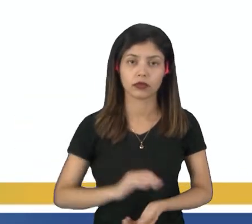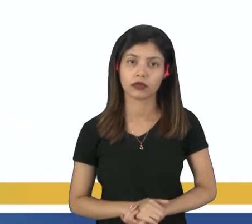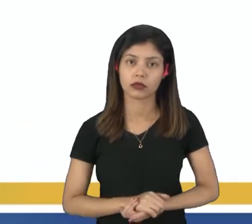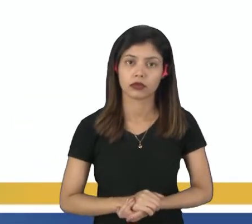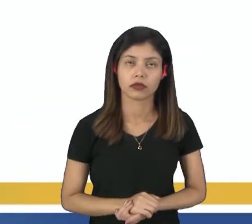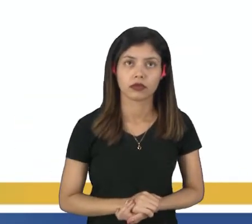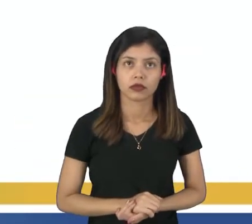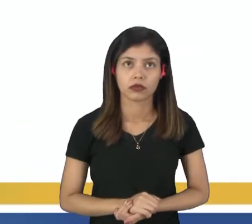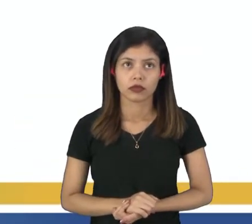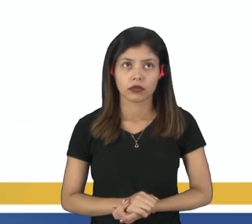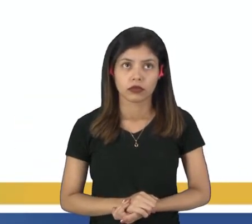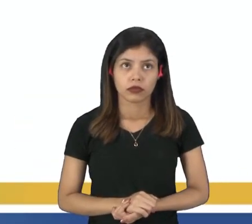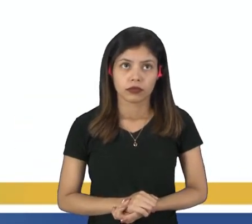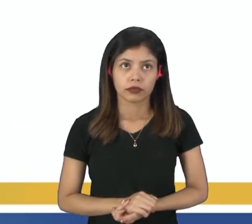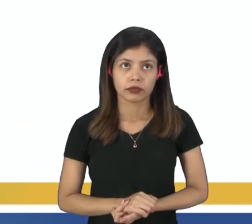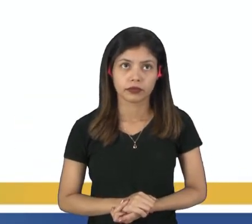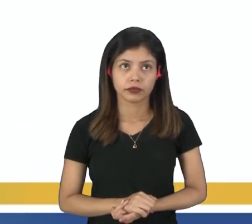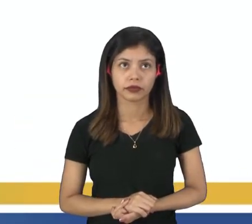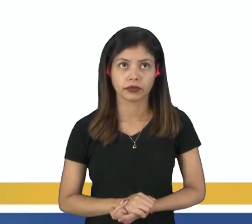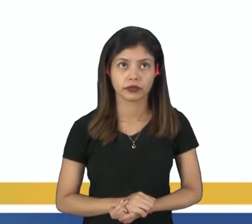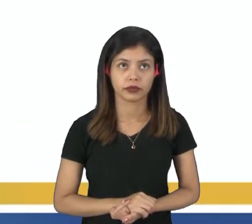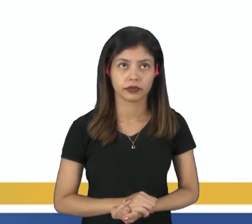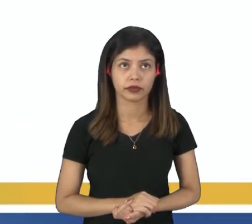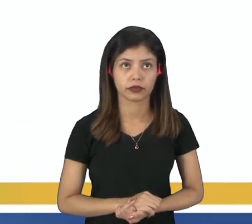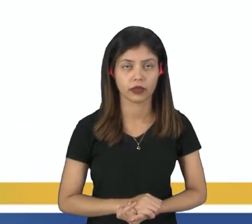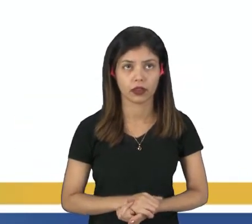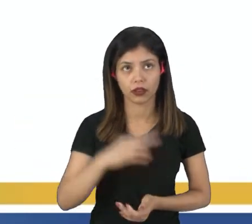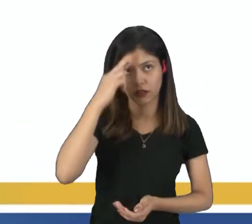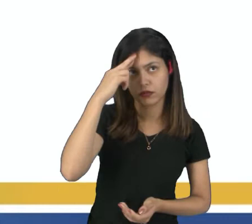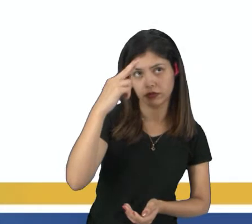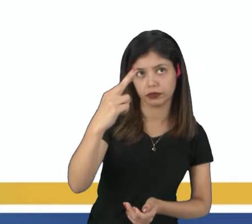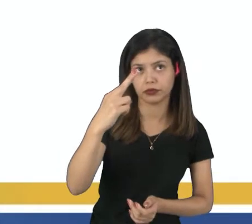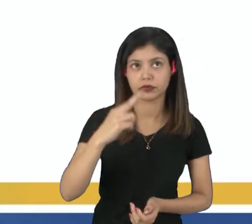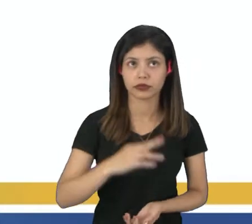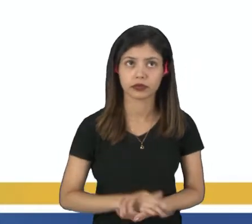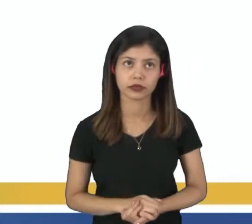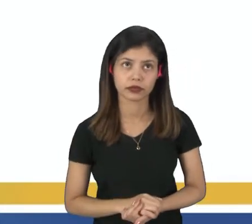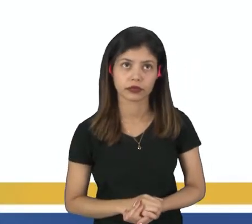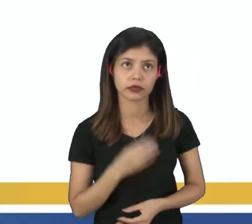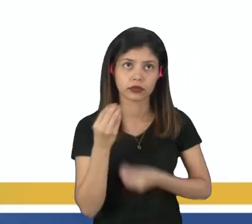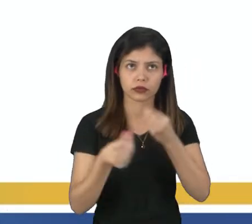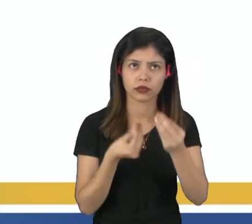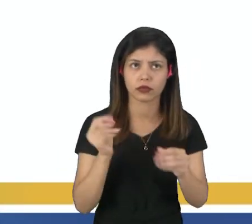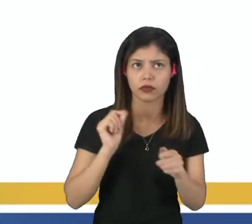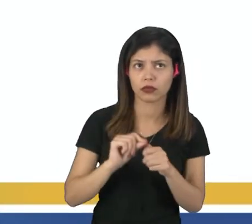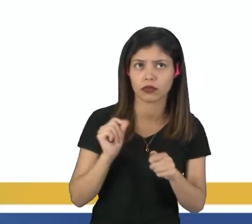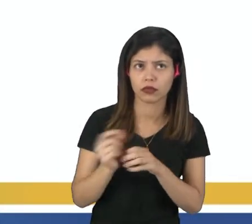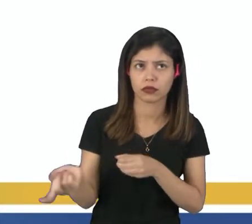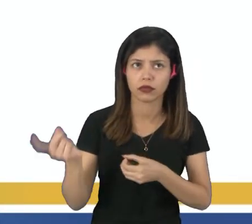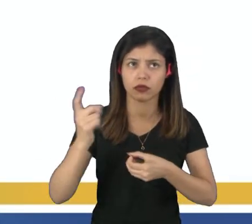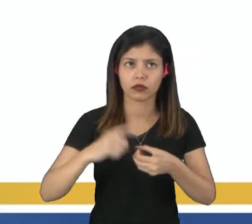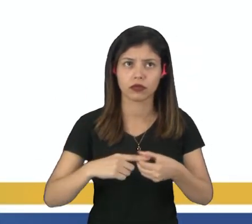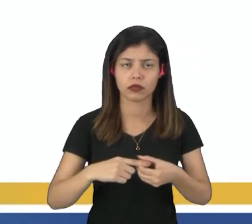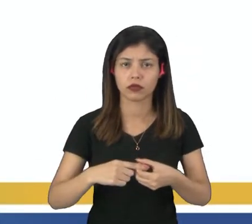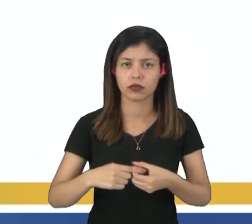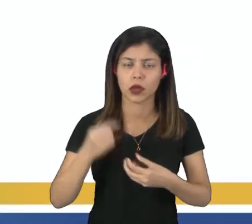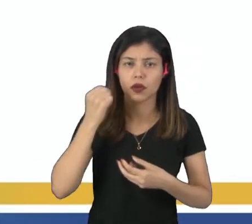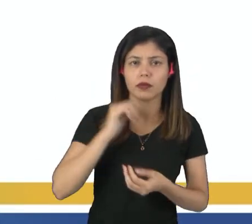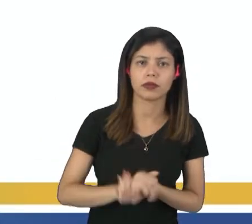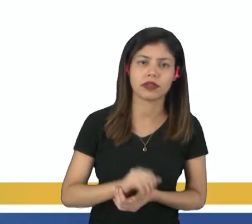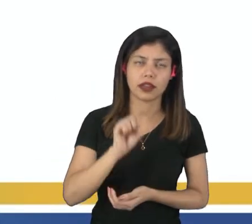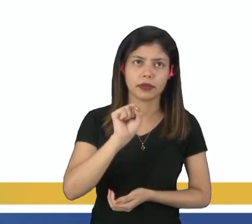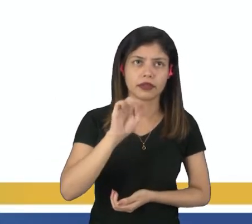uma característica negativa. Veja o texto. Mestre, como faço para me tornar